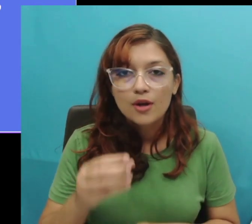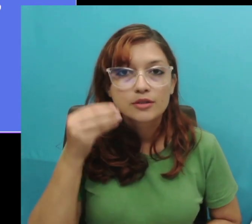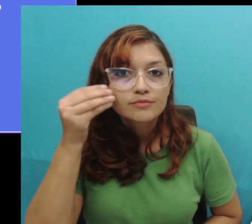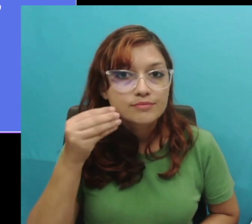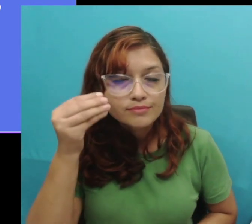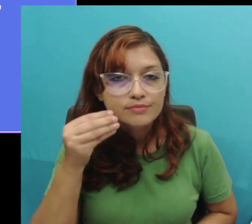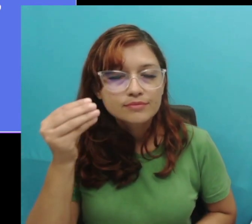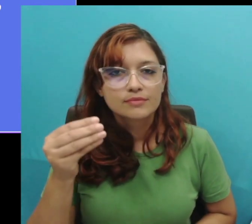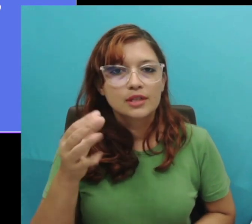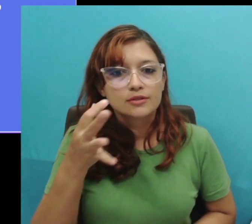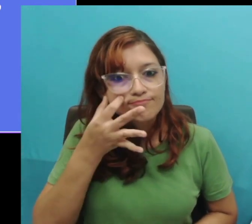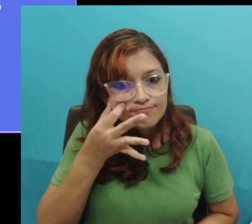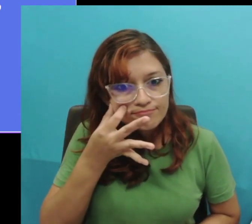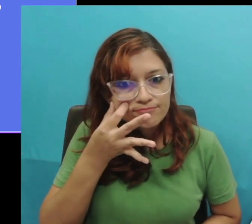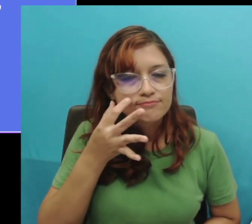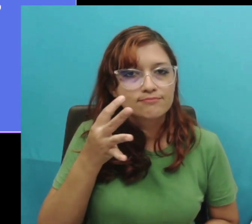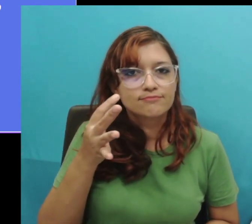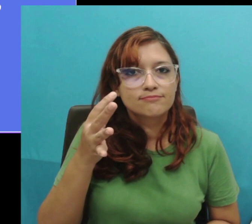favorecer o aprendizado.